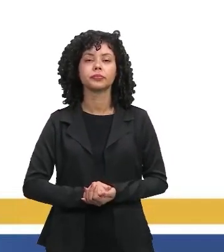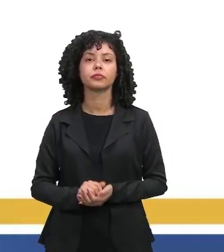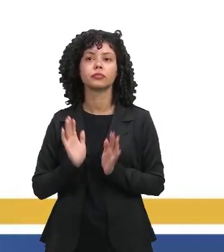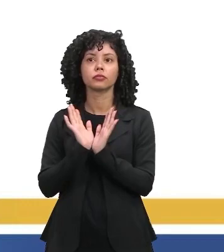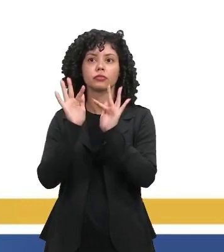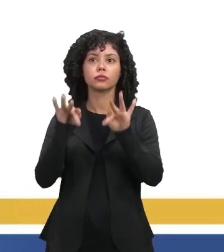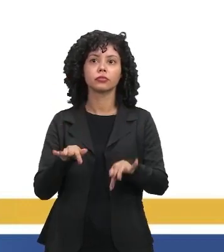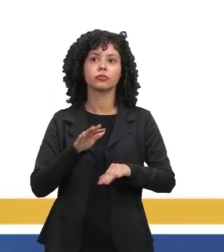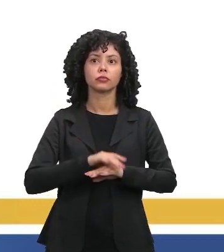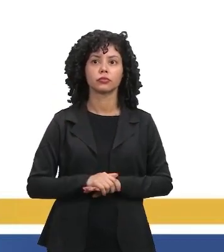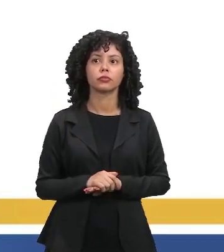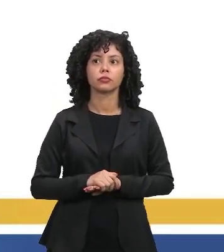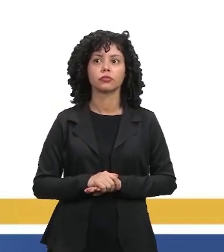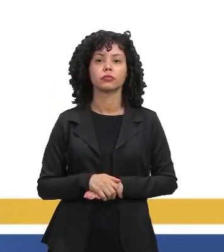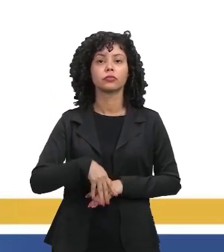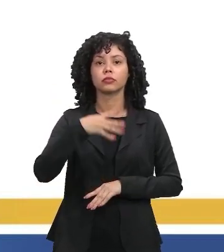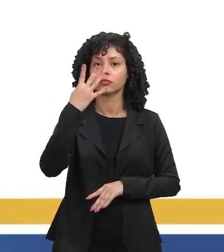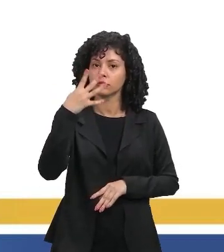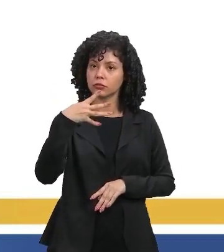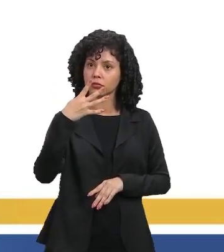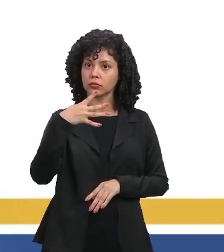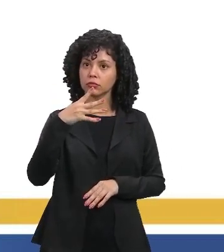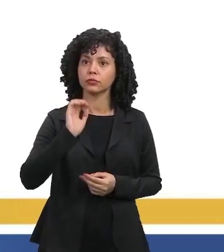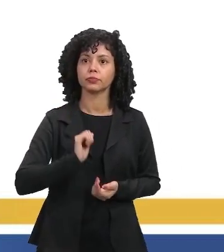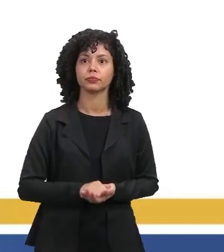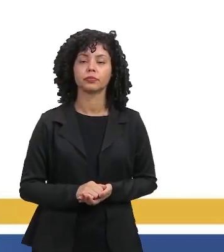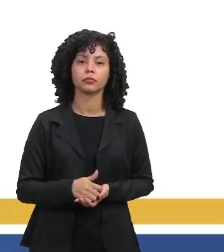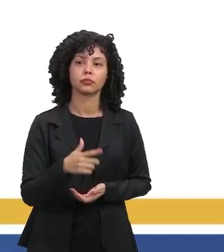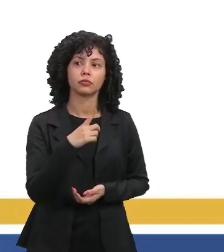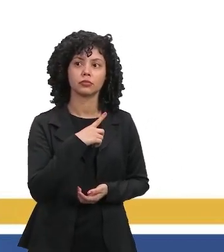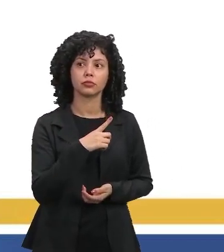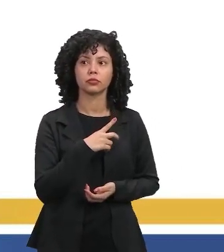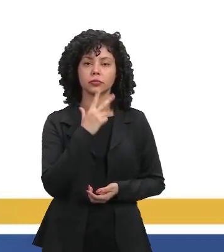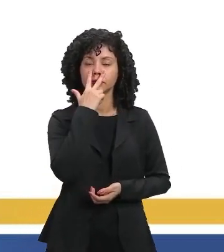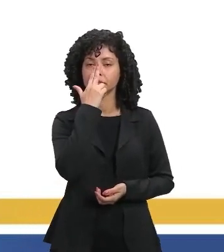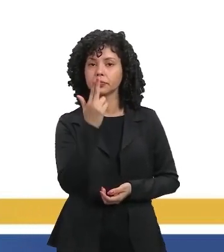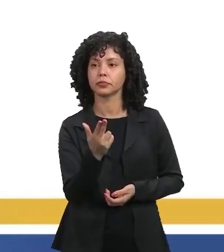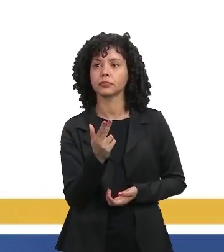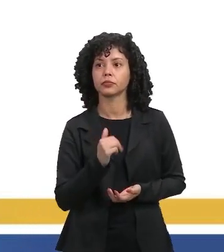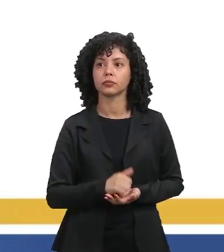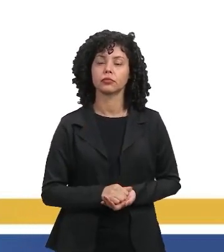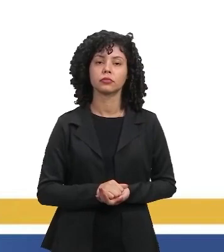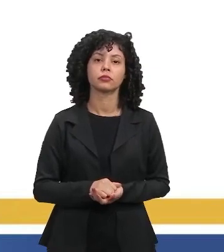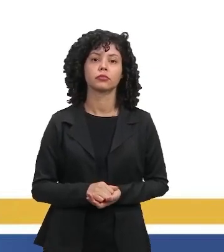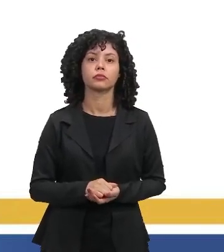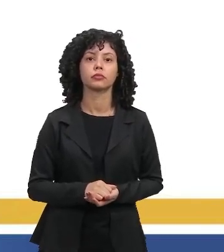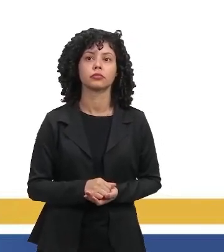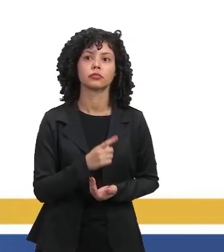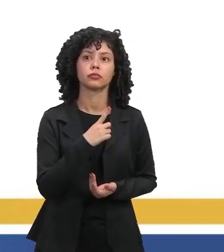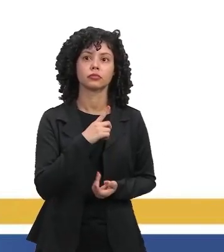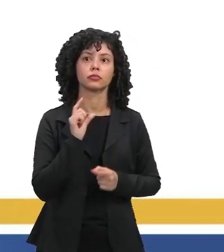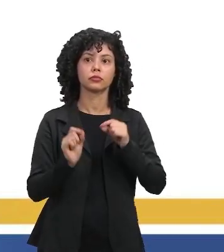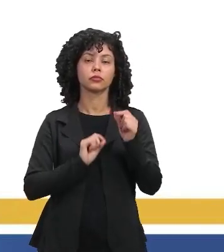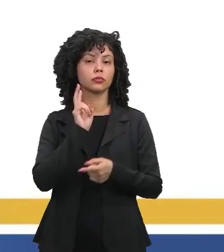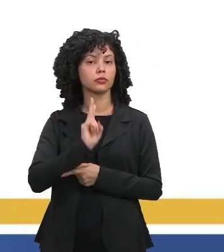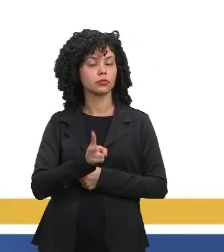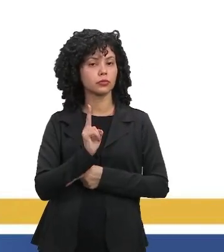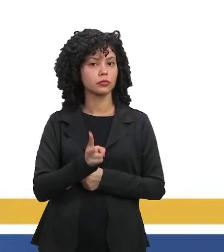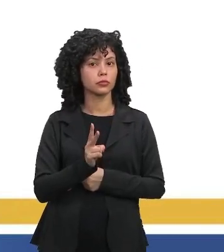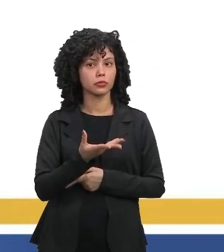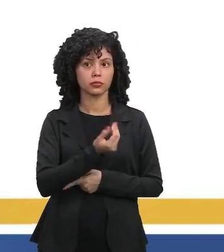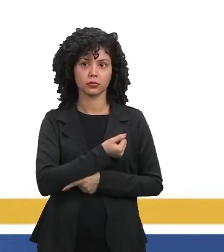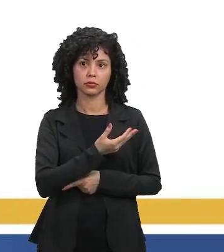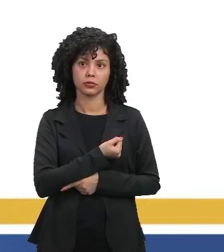Por fim, pessoal, nós temos a quarta semelhança, que é quando vocês estão diante de partículas, né, que têm exatamente o mesmo número